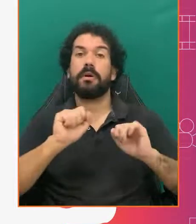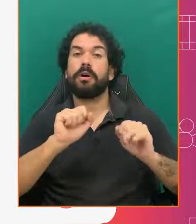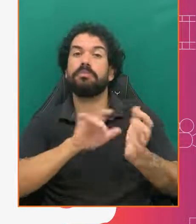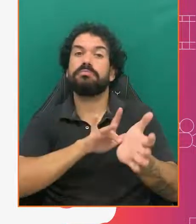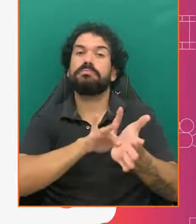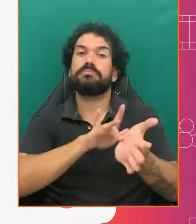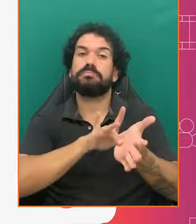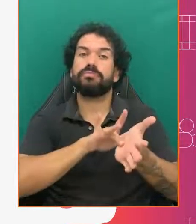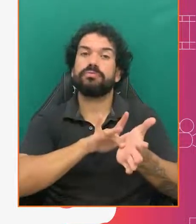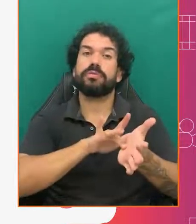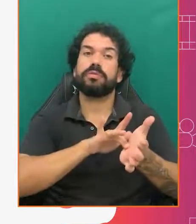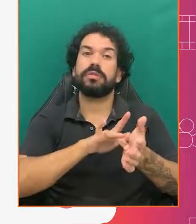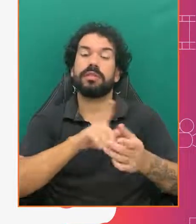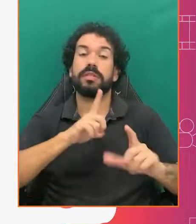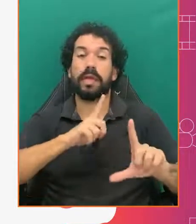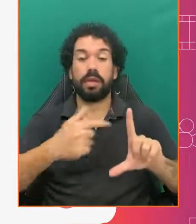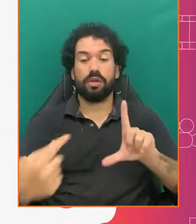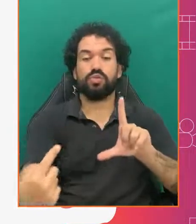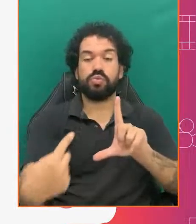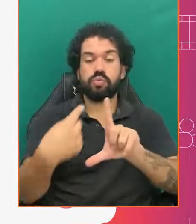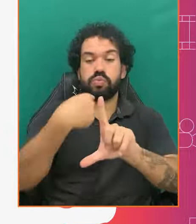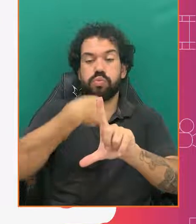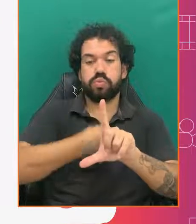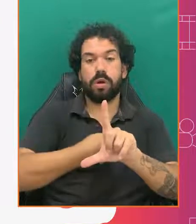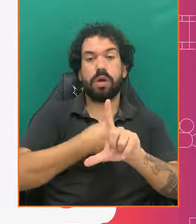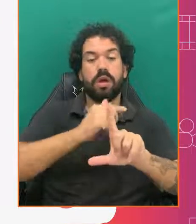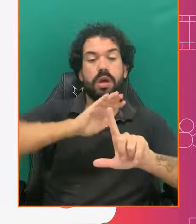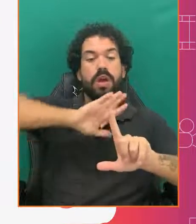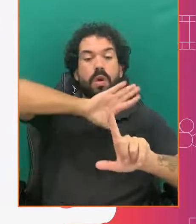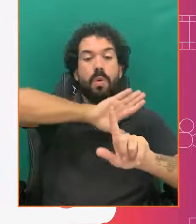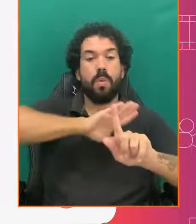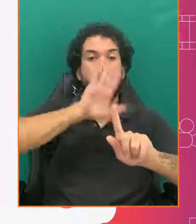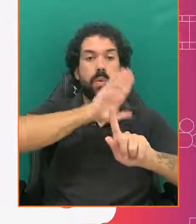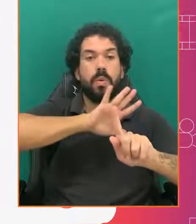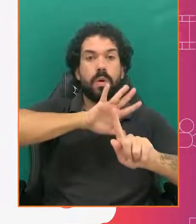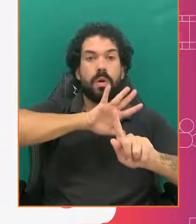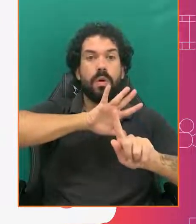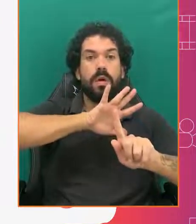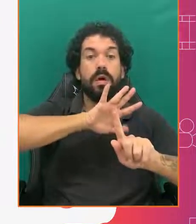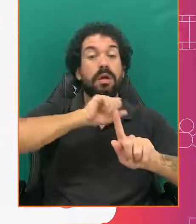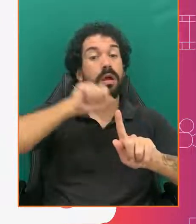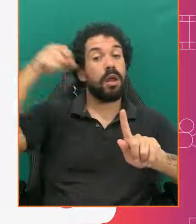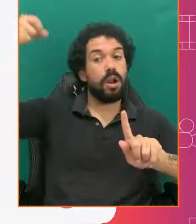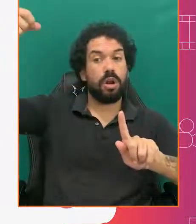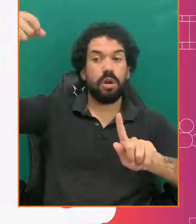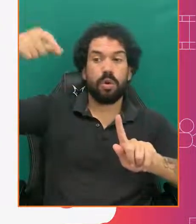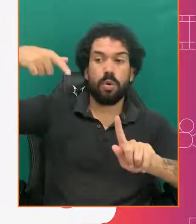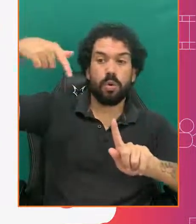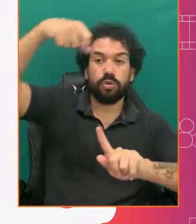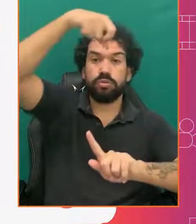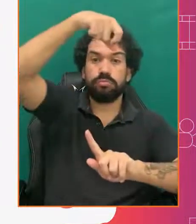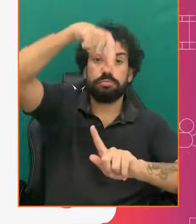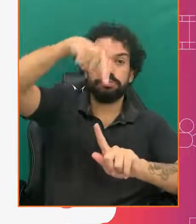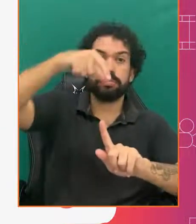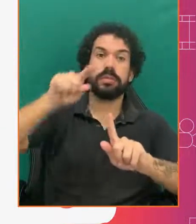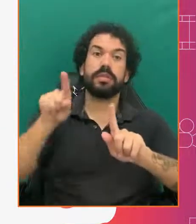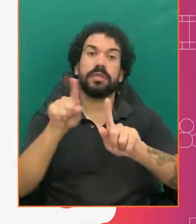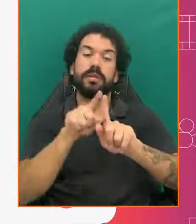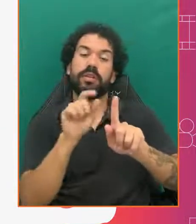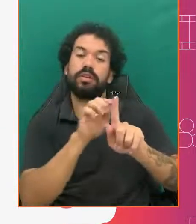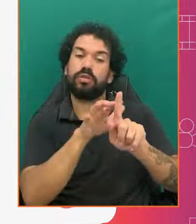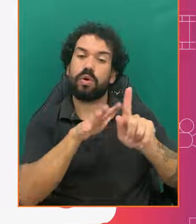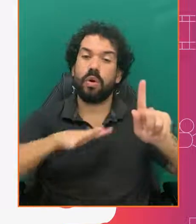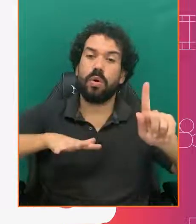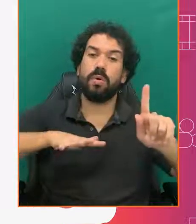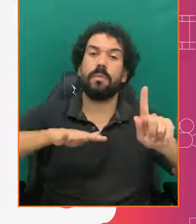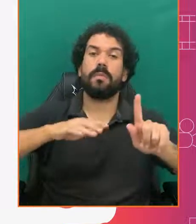ou simular a noção de profundidade, trabalhando principalmente luz e sombra